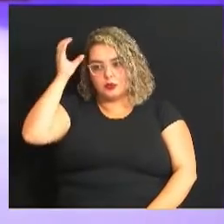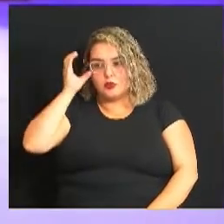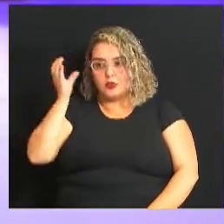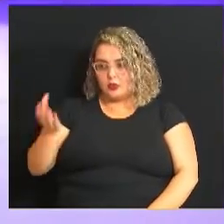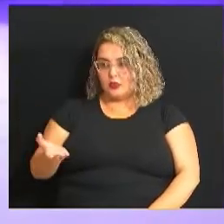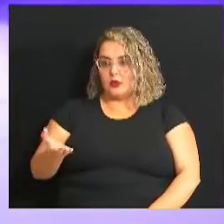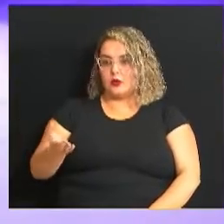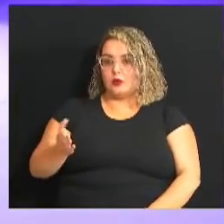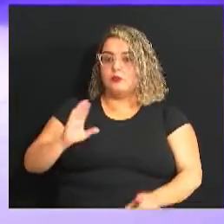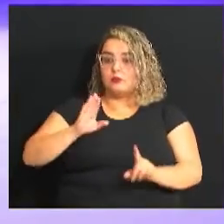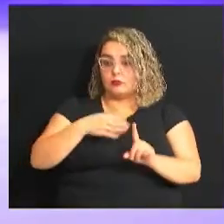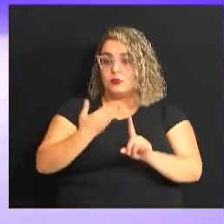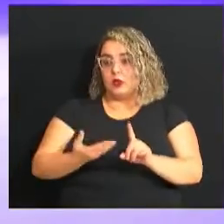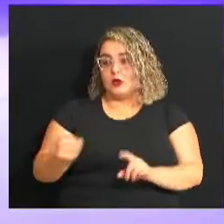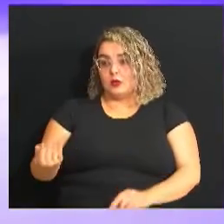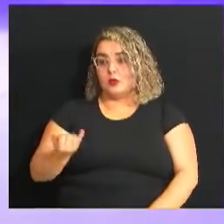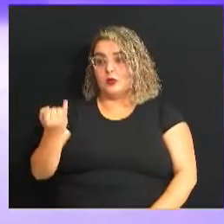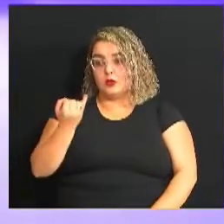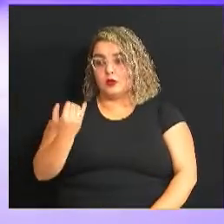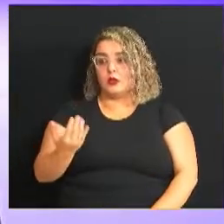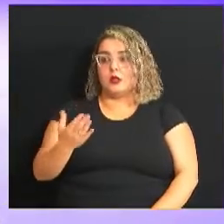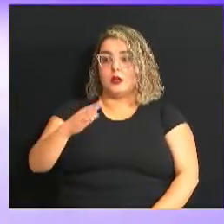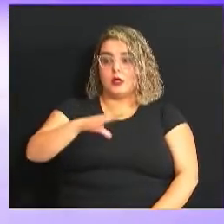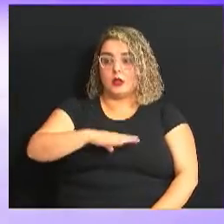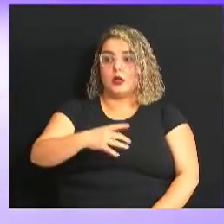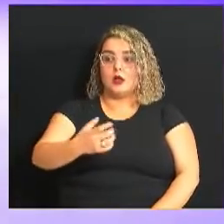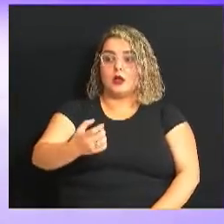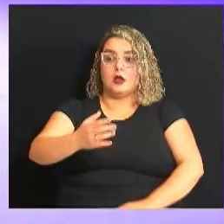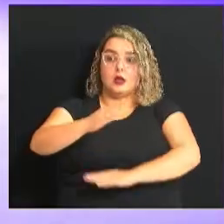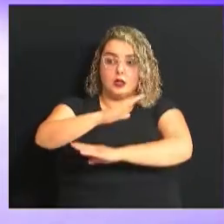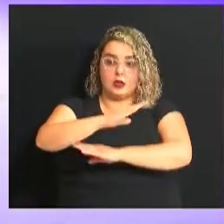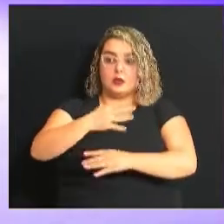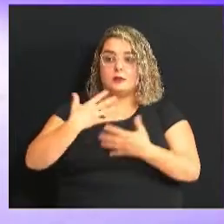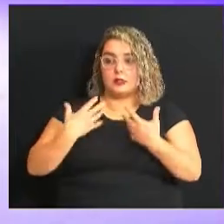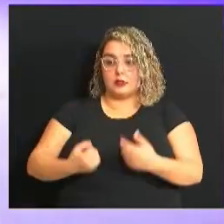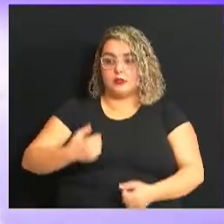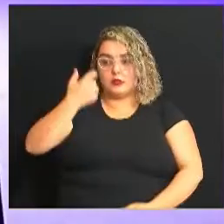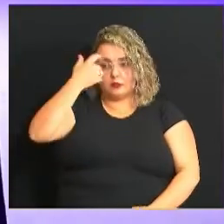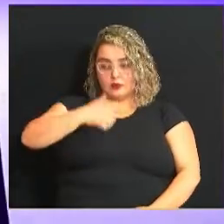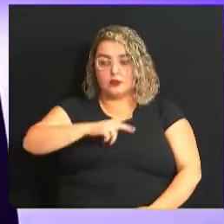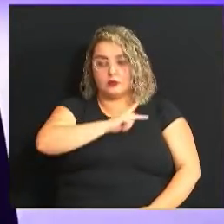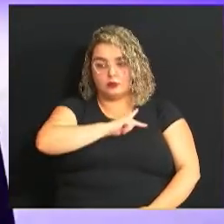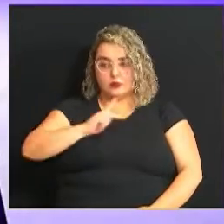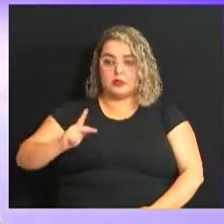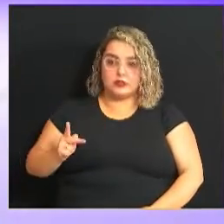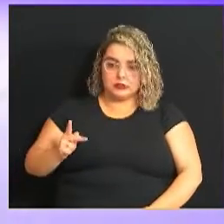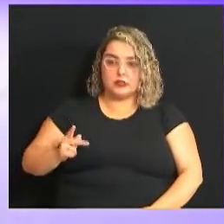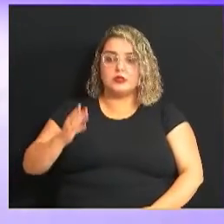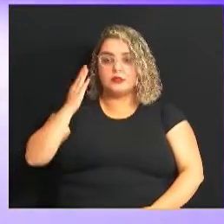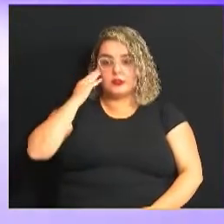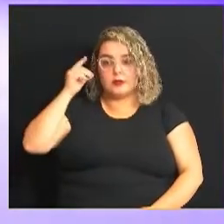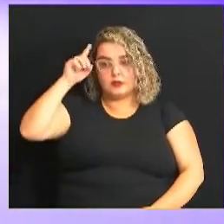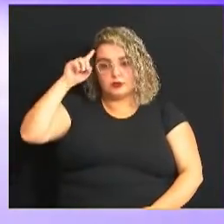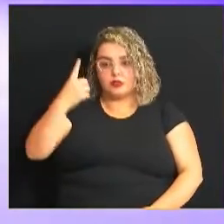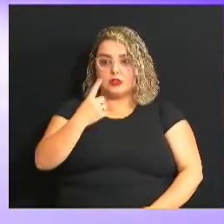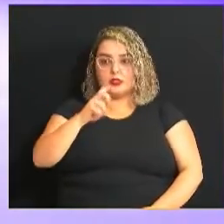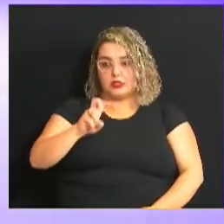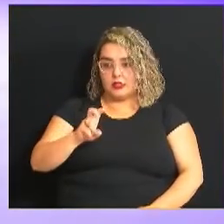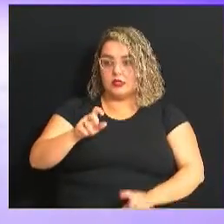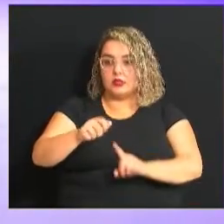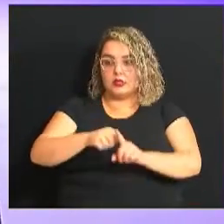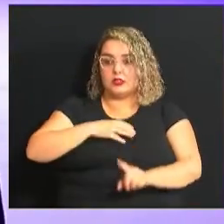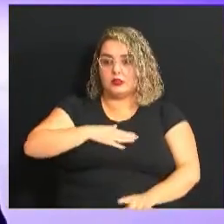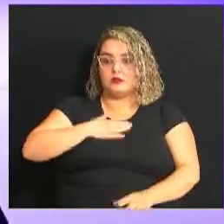homenagem importante que a Câmara recebe nesse momento aqui pelo presidente, e saber que no dia 15 de agosto foi aprovado